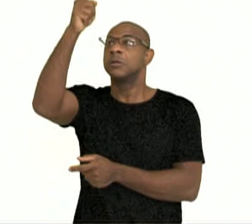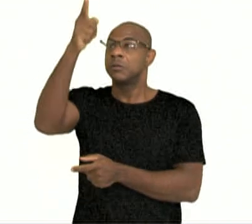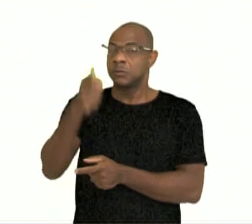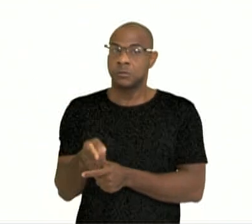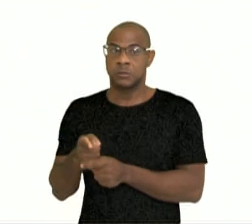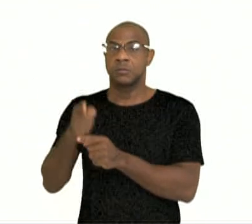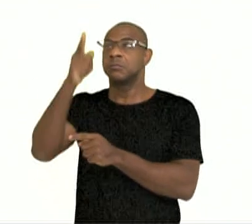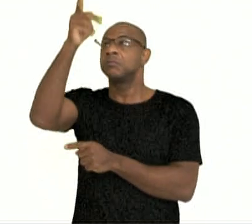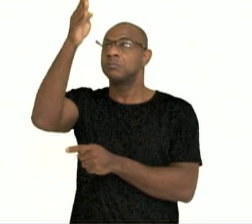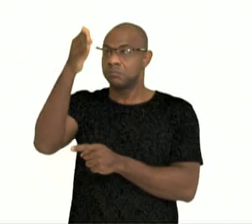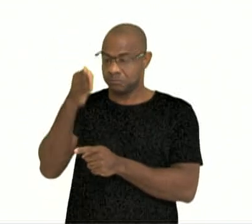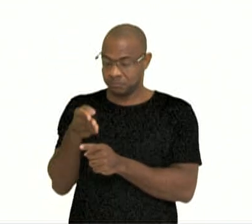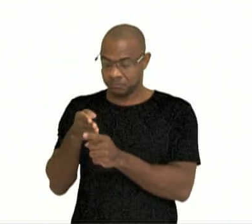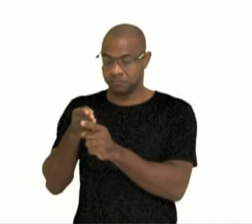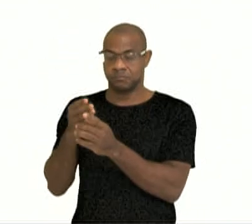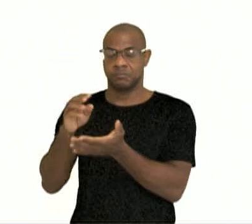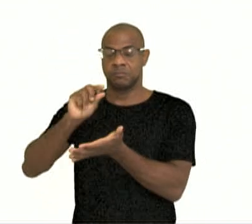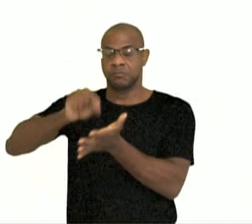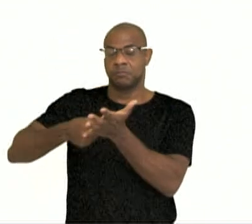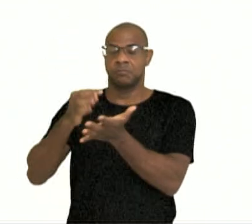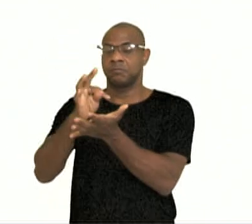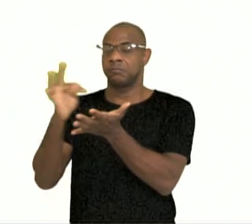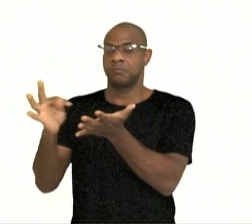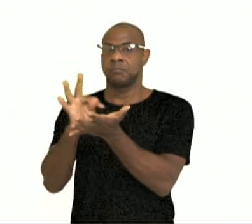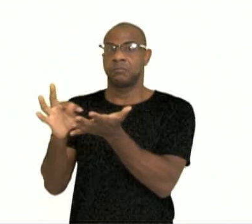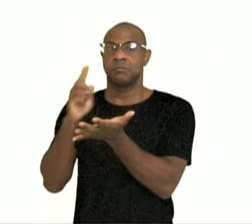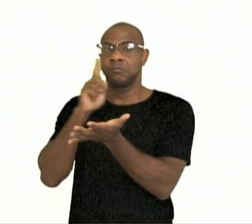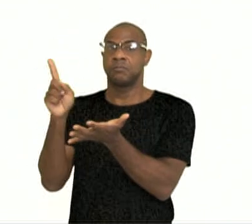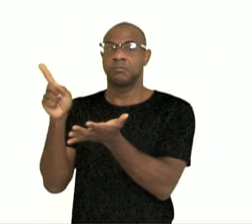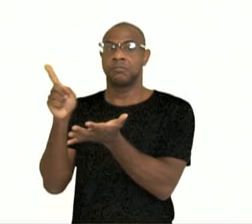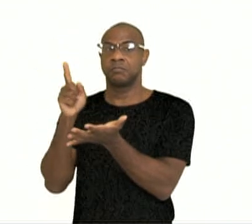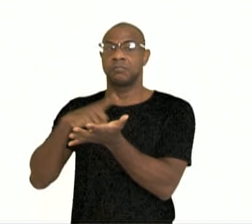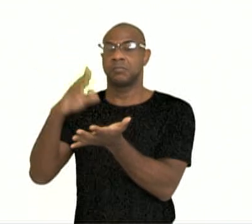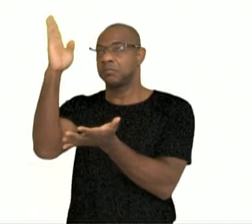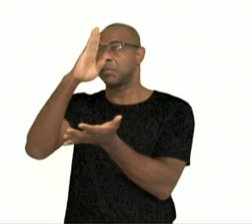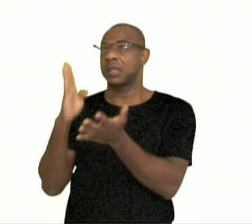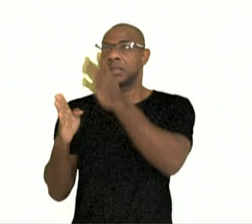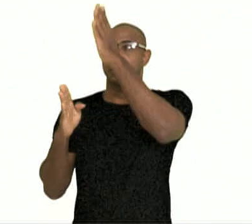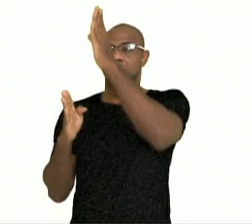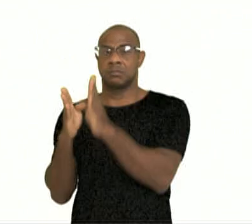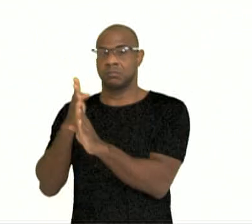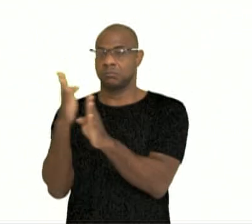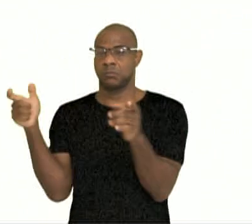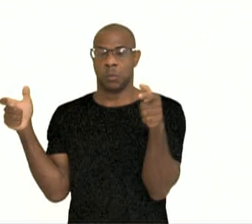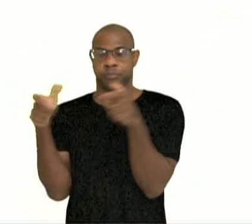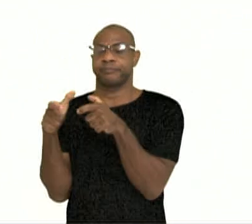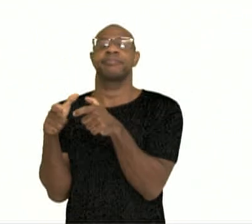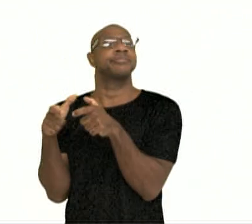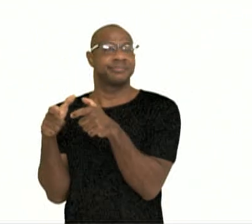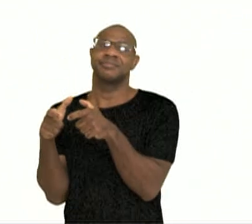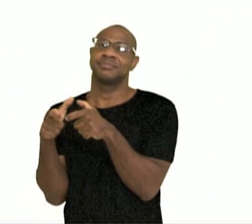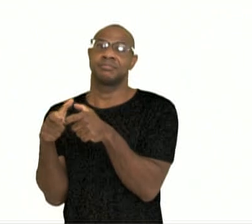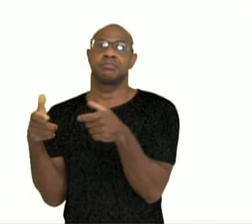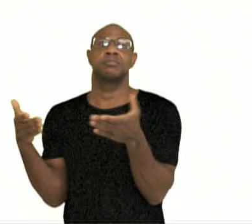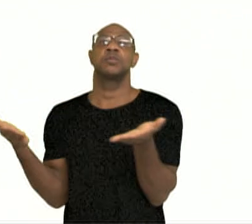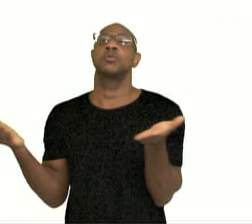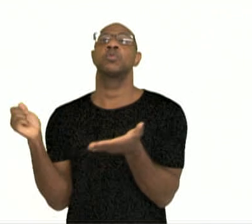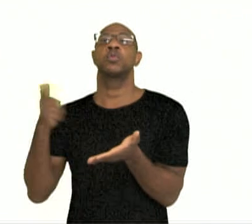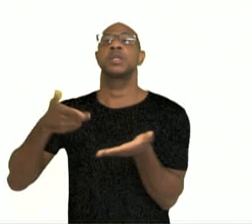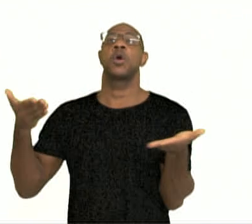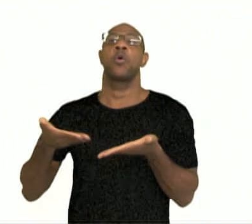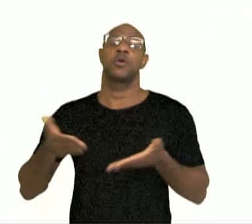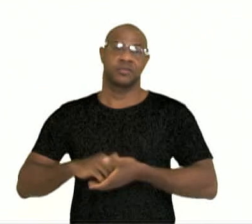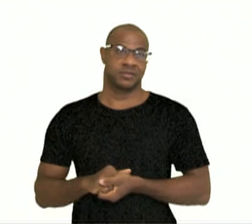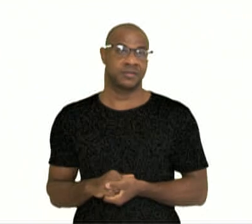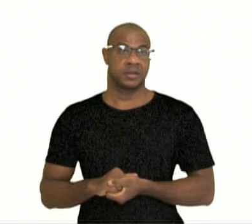chamado de Tordesilhas, a linha de Tordesilhas, então a gente teria o Brasil muito menor do que ele é hoje, certo?